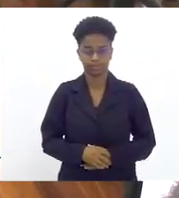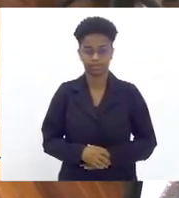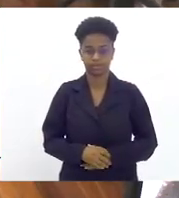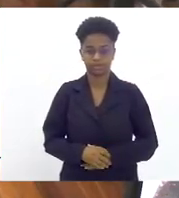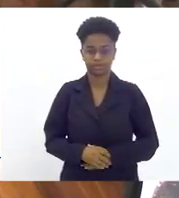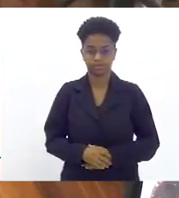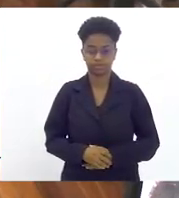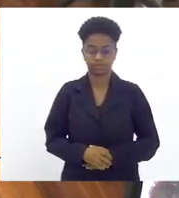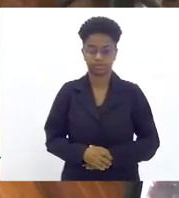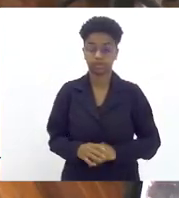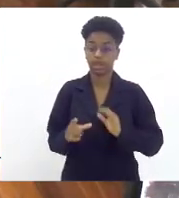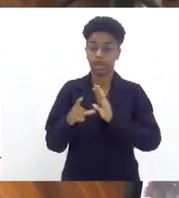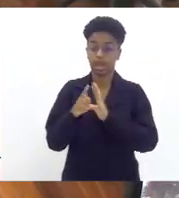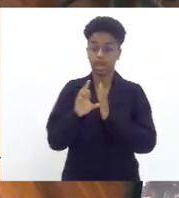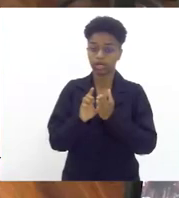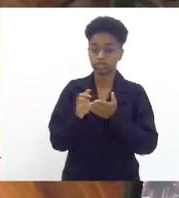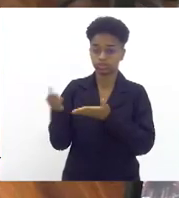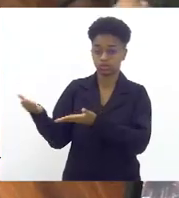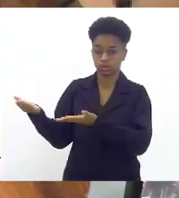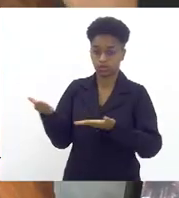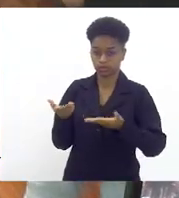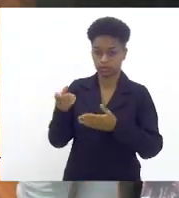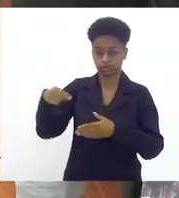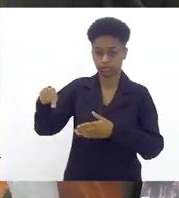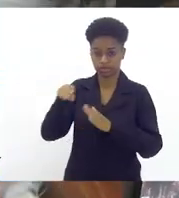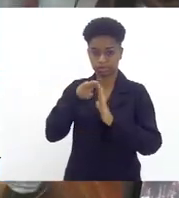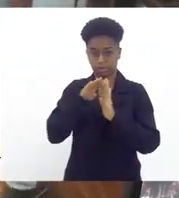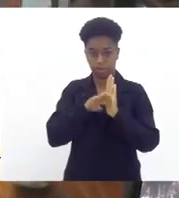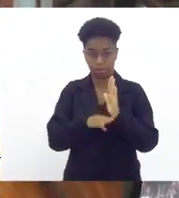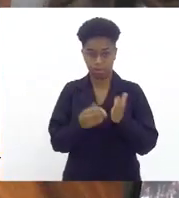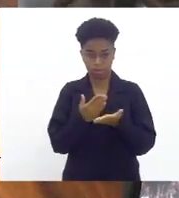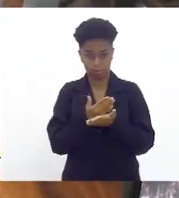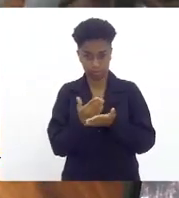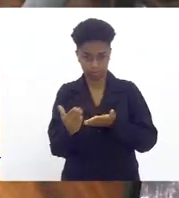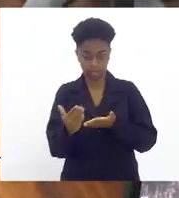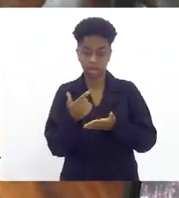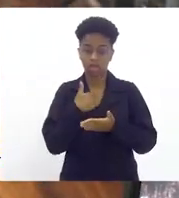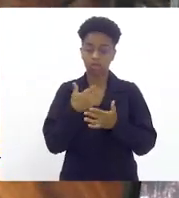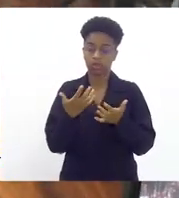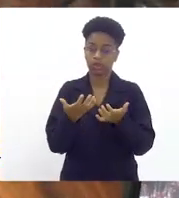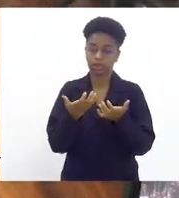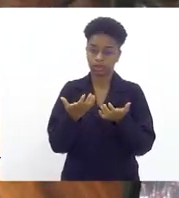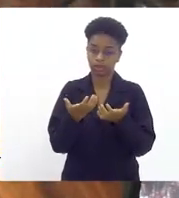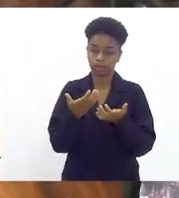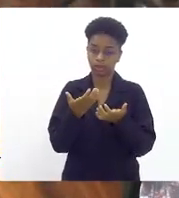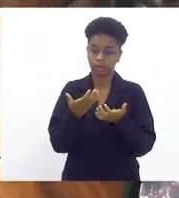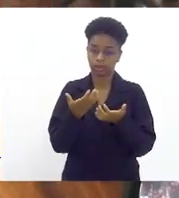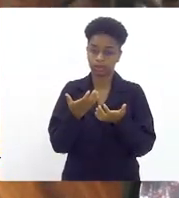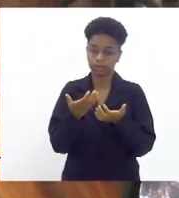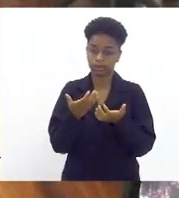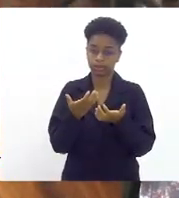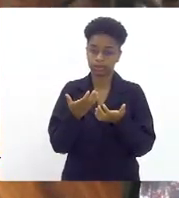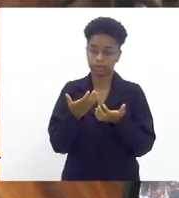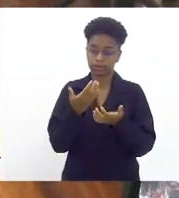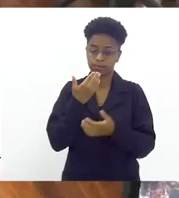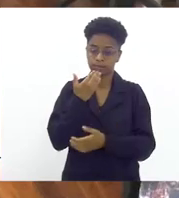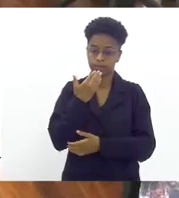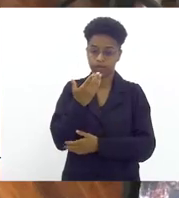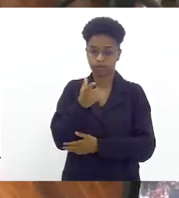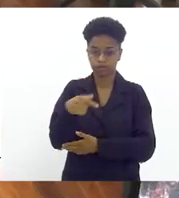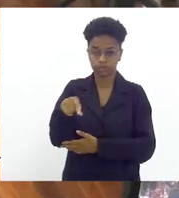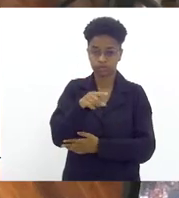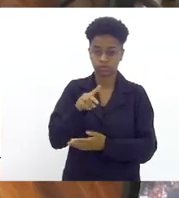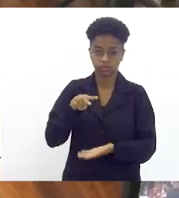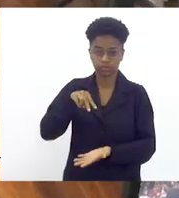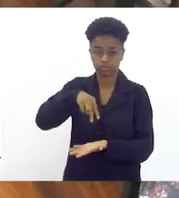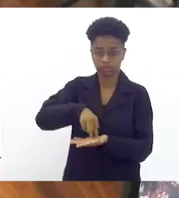Antes de passar a ordem dos trabalhos, eu gostaria que todos se mantivessem em pé, em